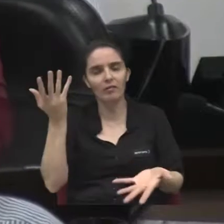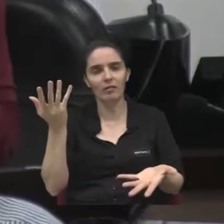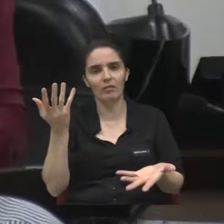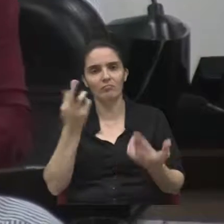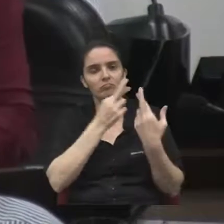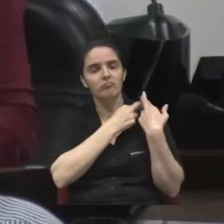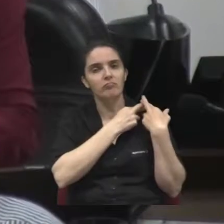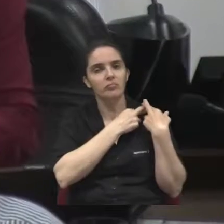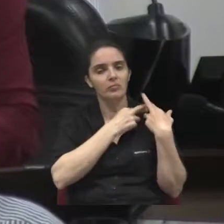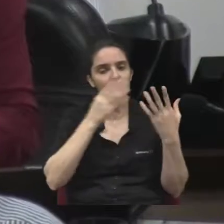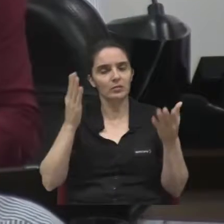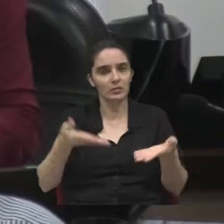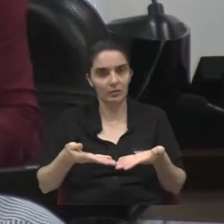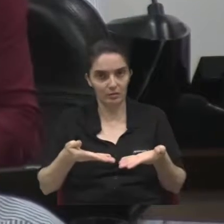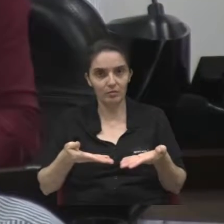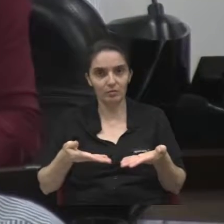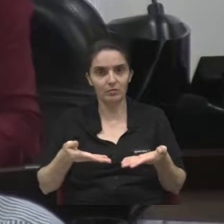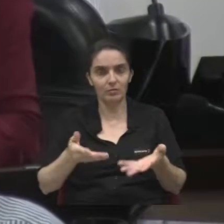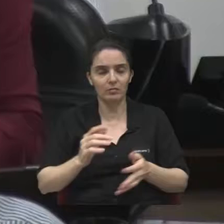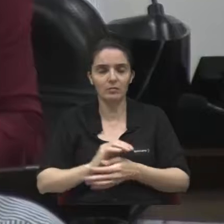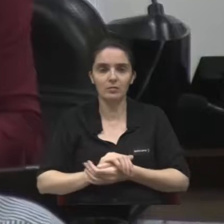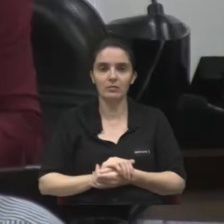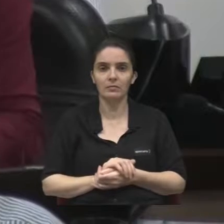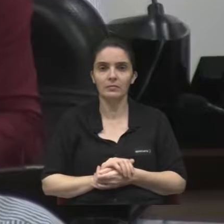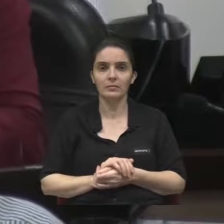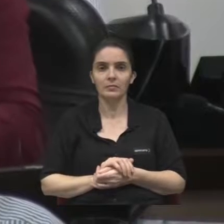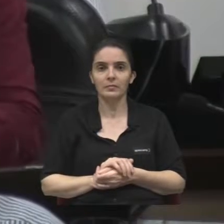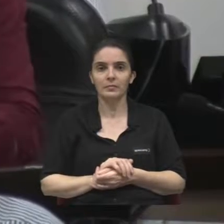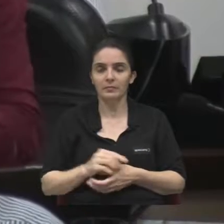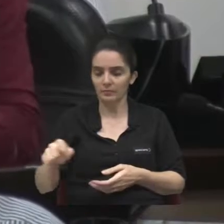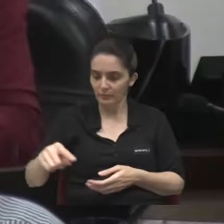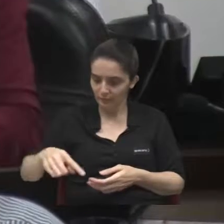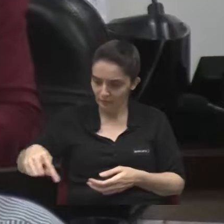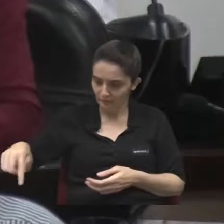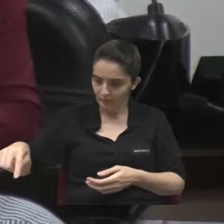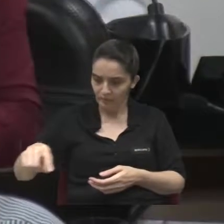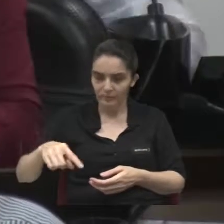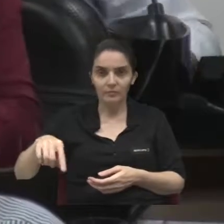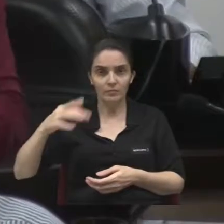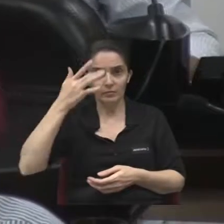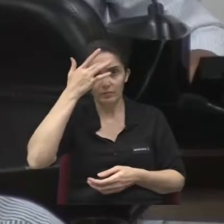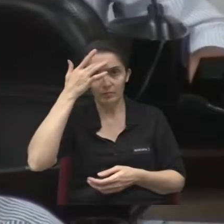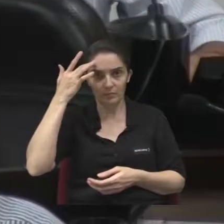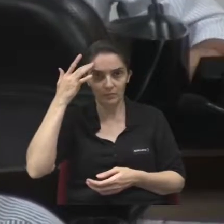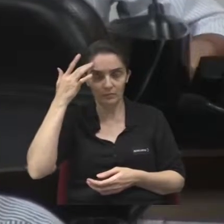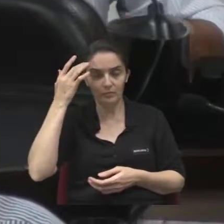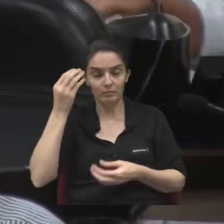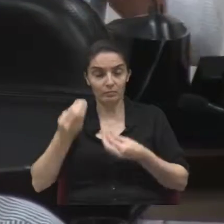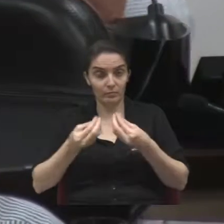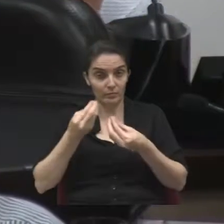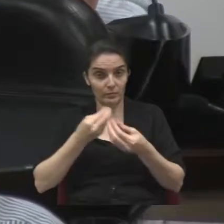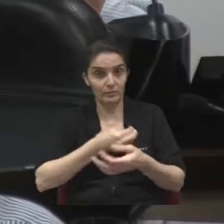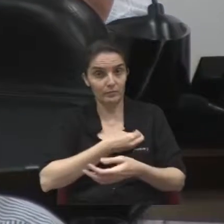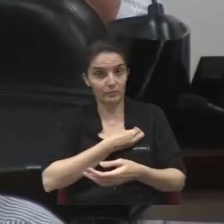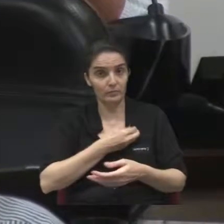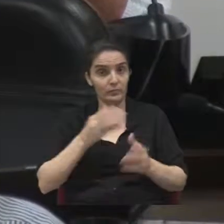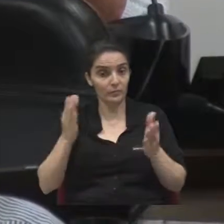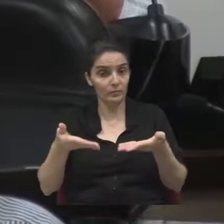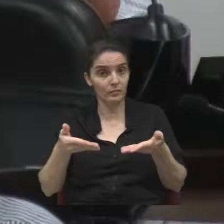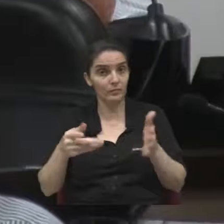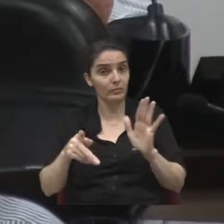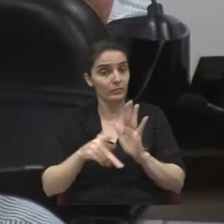das responsabilidades daquelas pessoas, das condições ali das pessoas, são ainda do governo